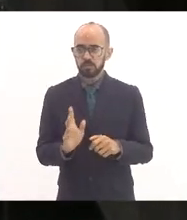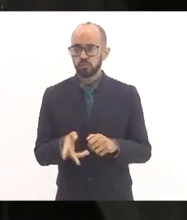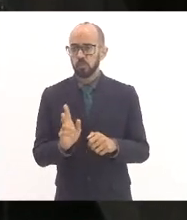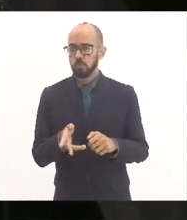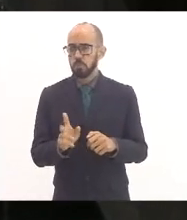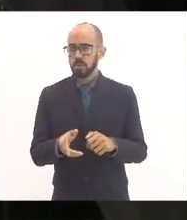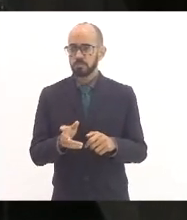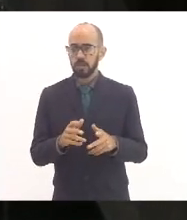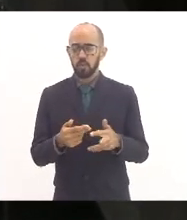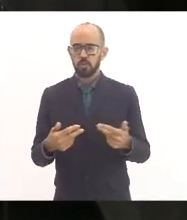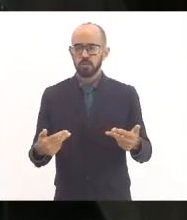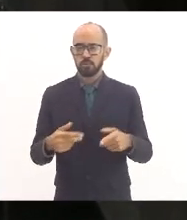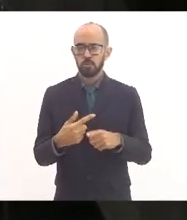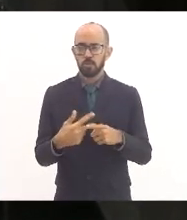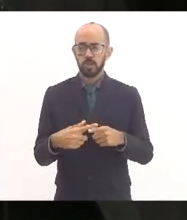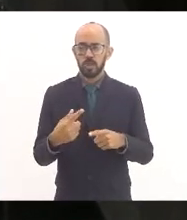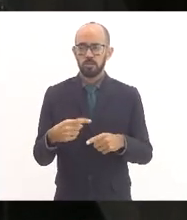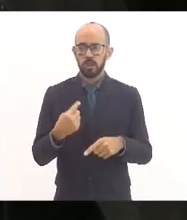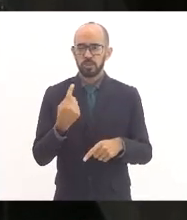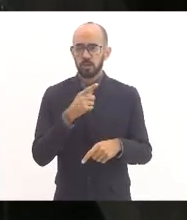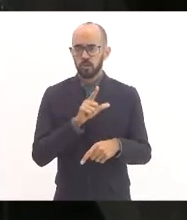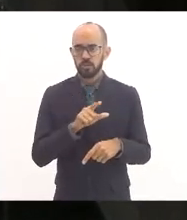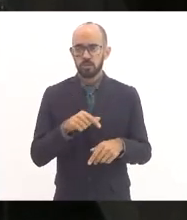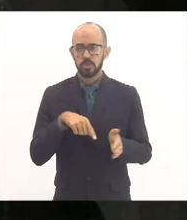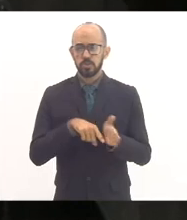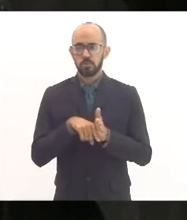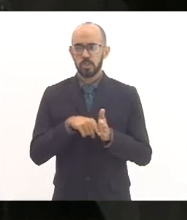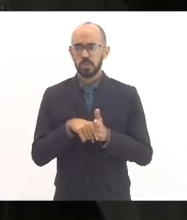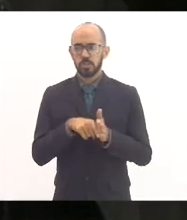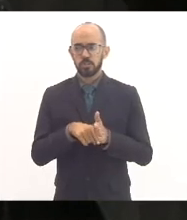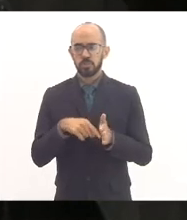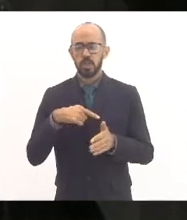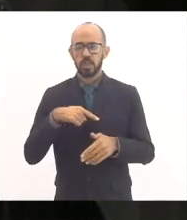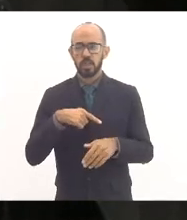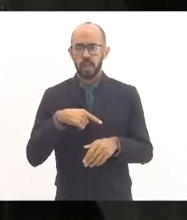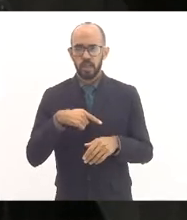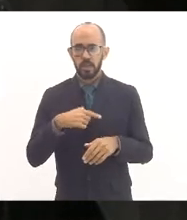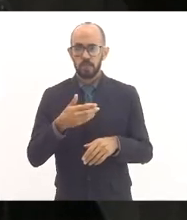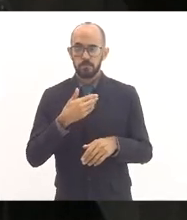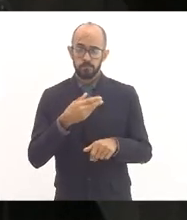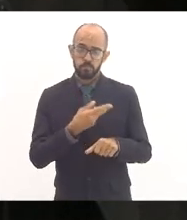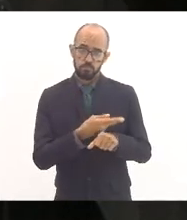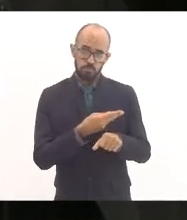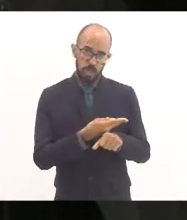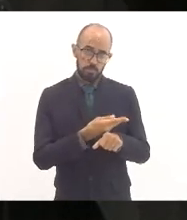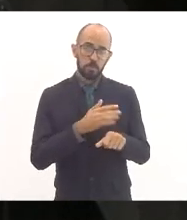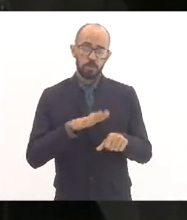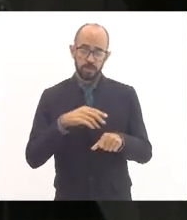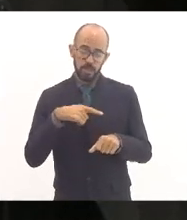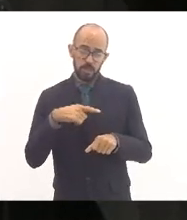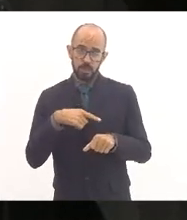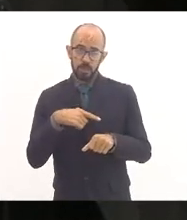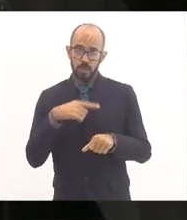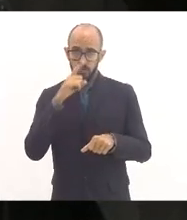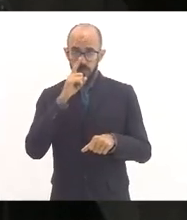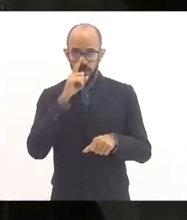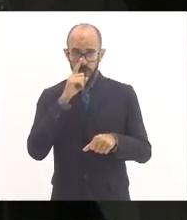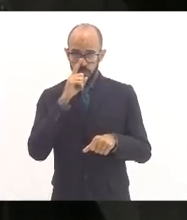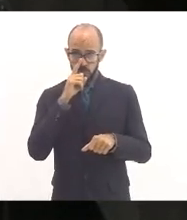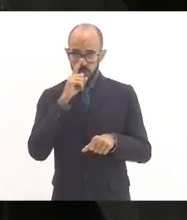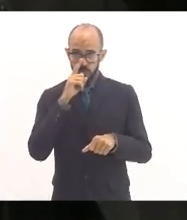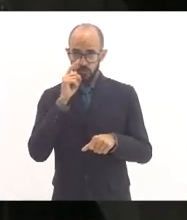porque para ser perito Você tem o ônus eo bônus atualmente o perito criminal Ele é engenheiro